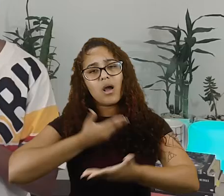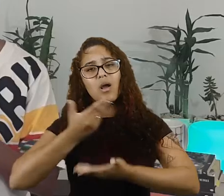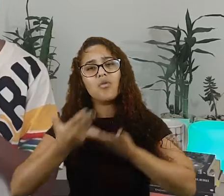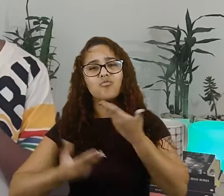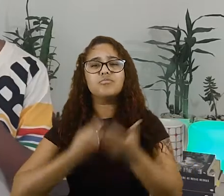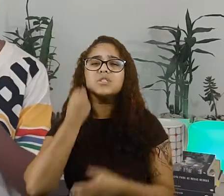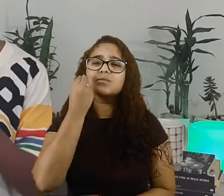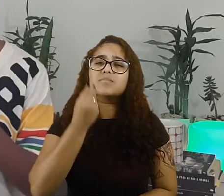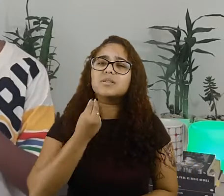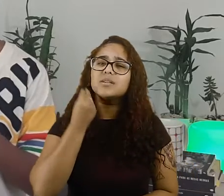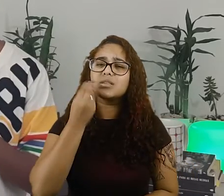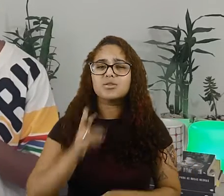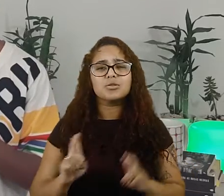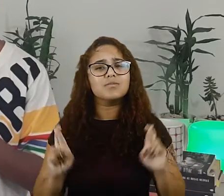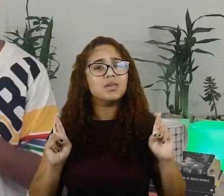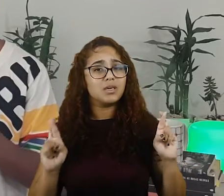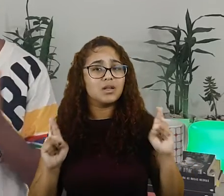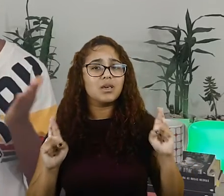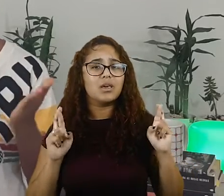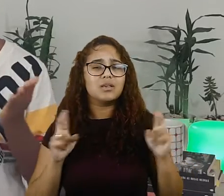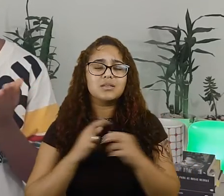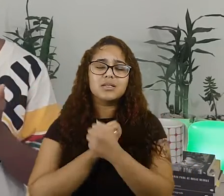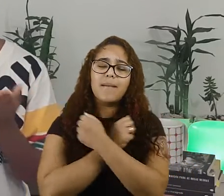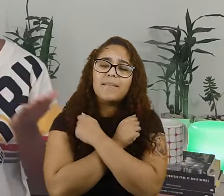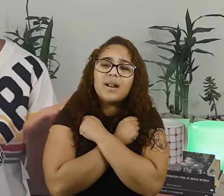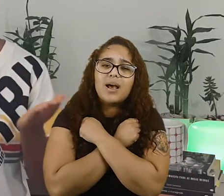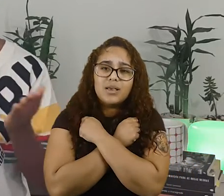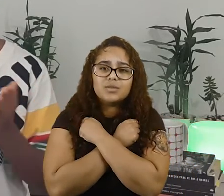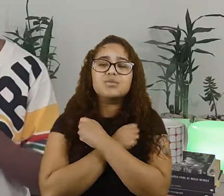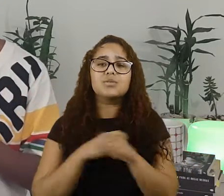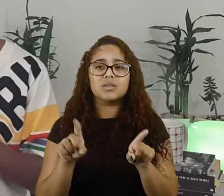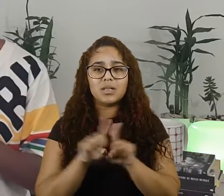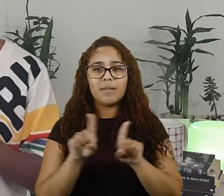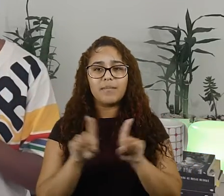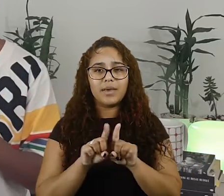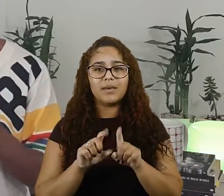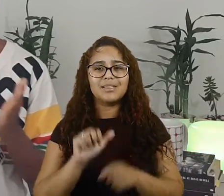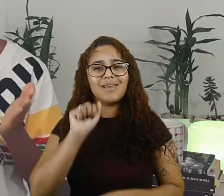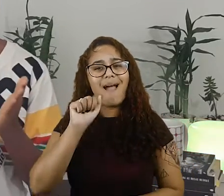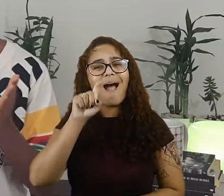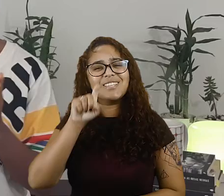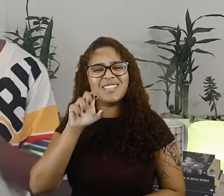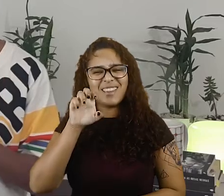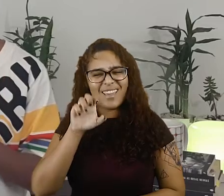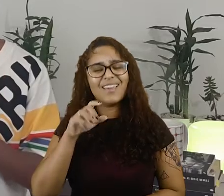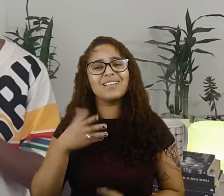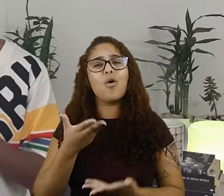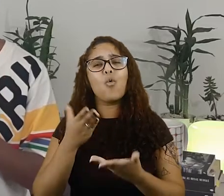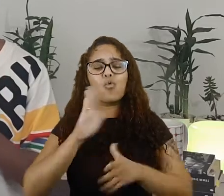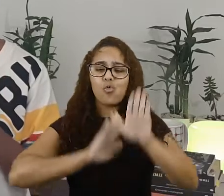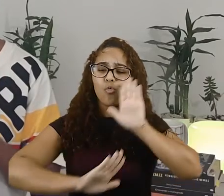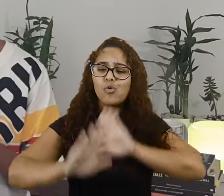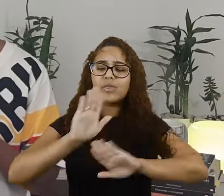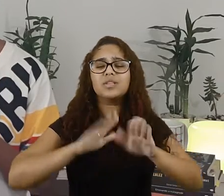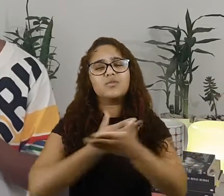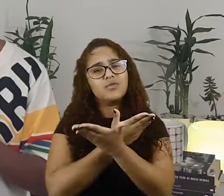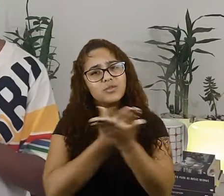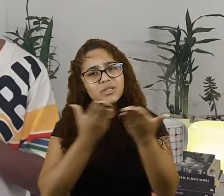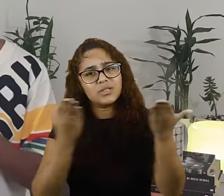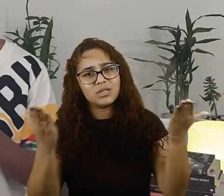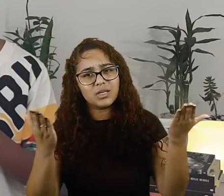casa, partilhando com vocês um pouco de esperança, um pouco de abraços e um pouco de